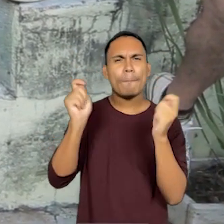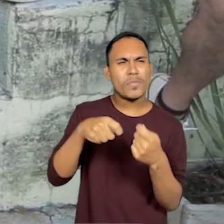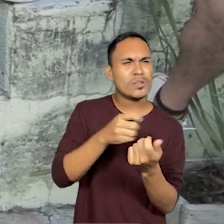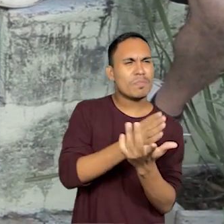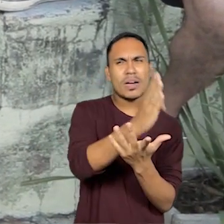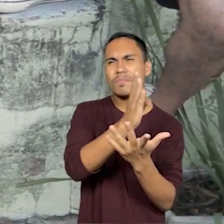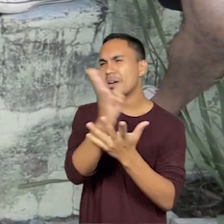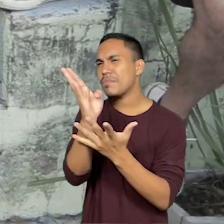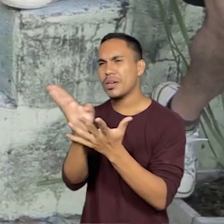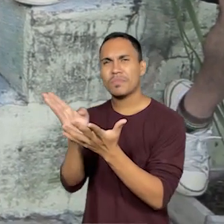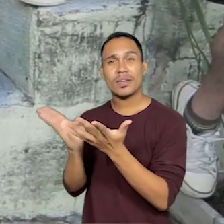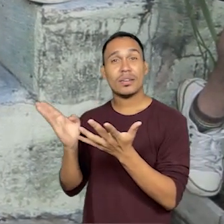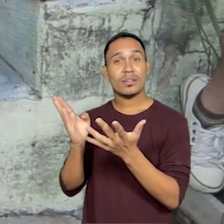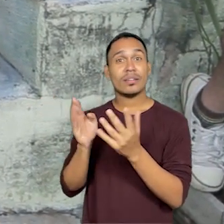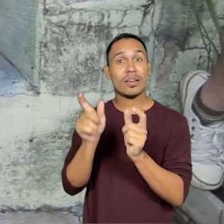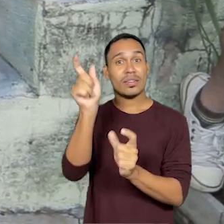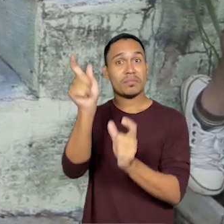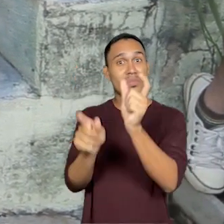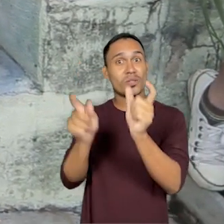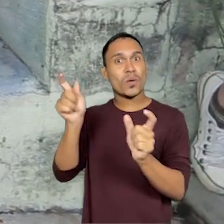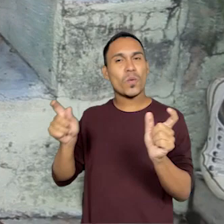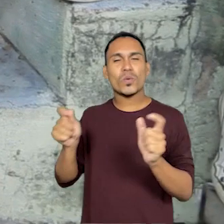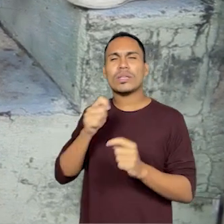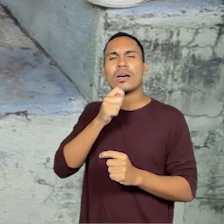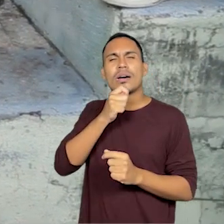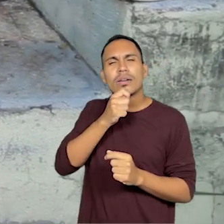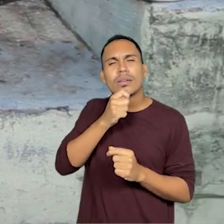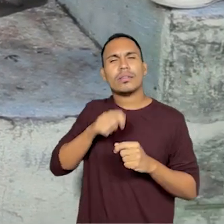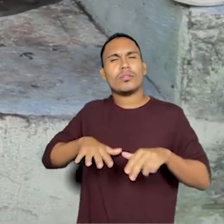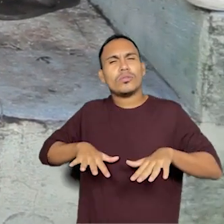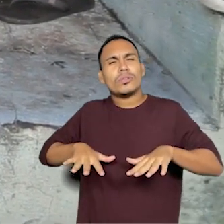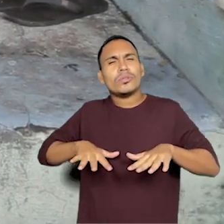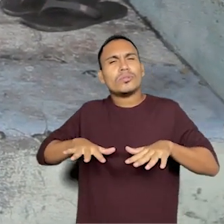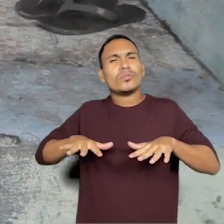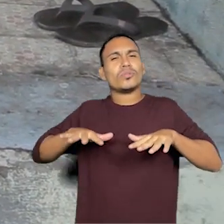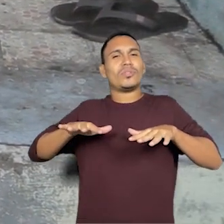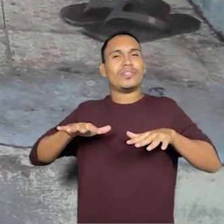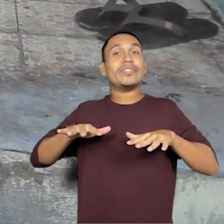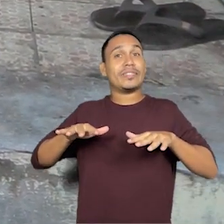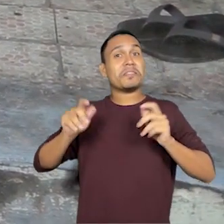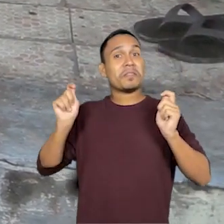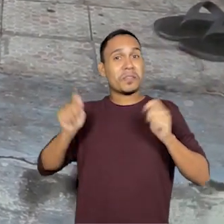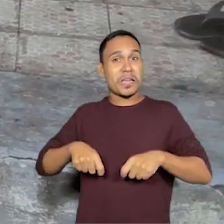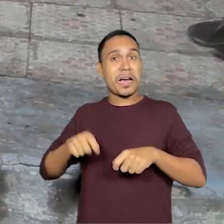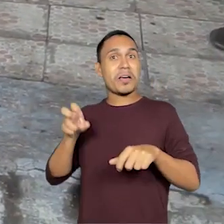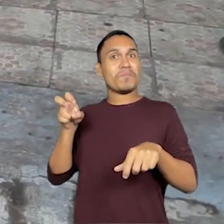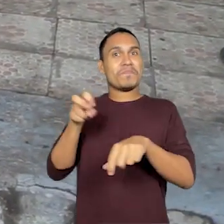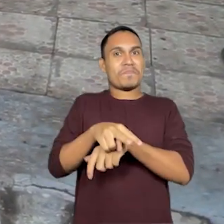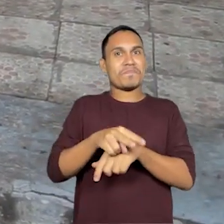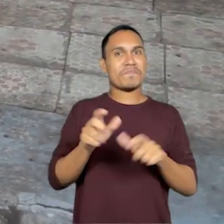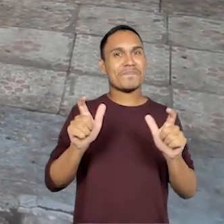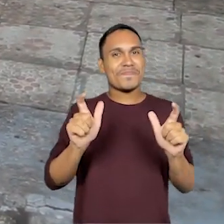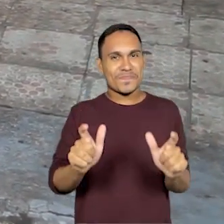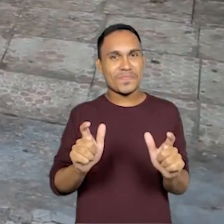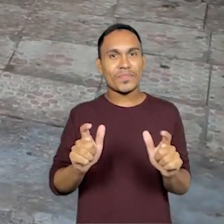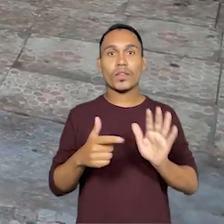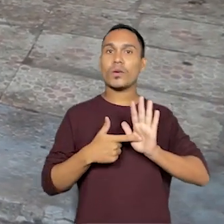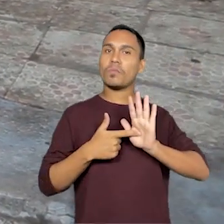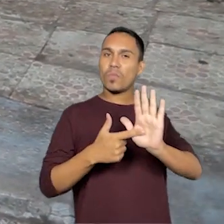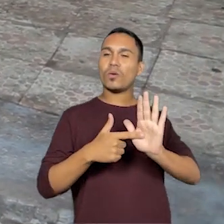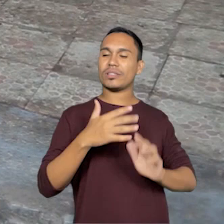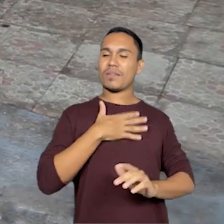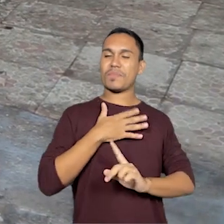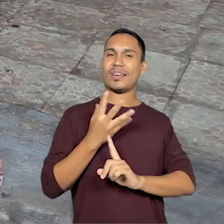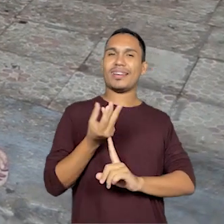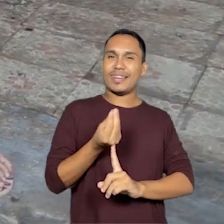está fazendo, que está se movimentando culturalmente na cidade, estar naquele espaço também com a sua arte, com a